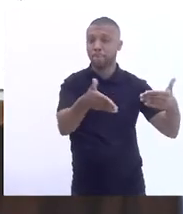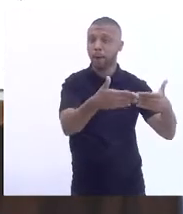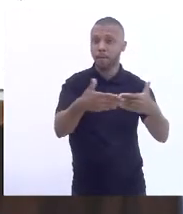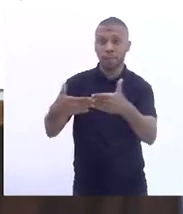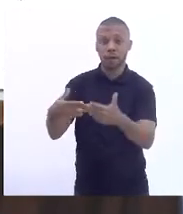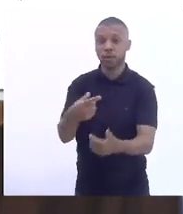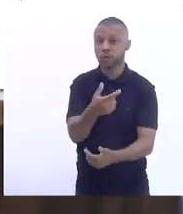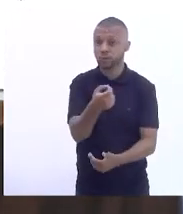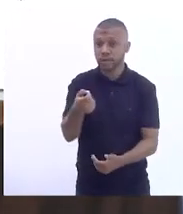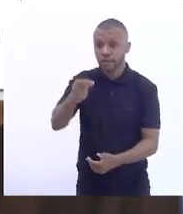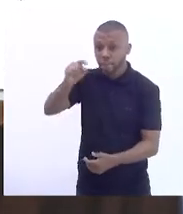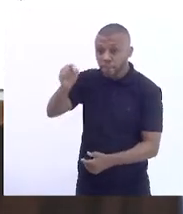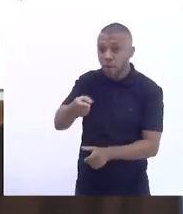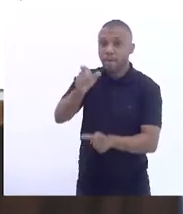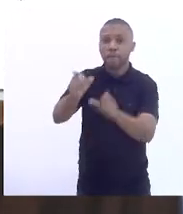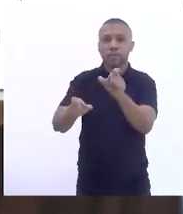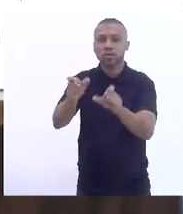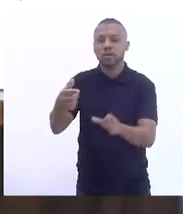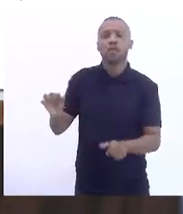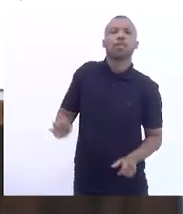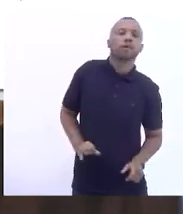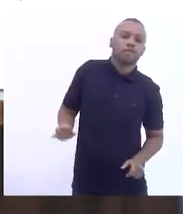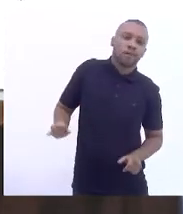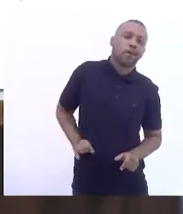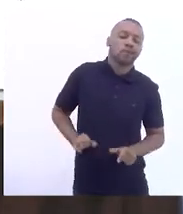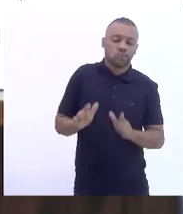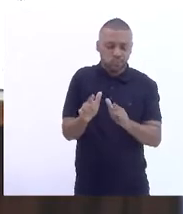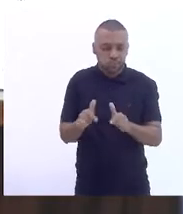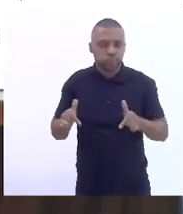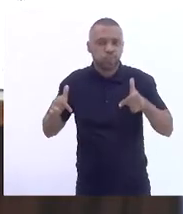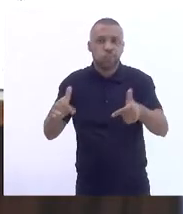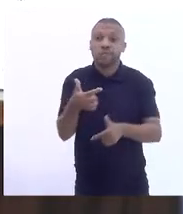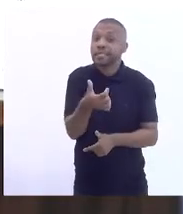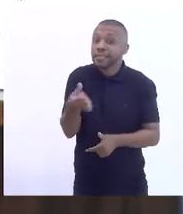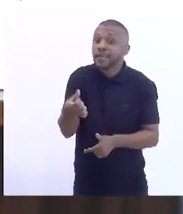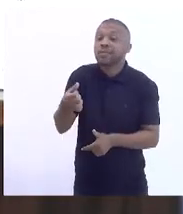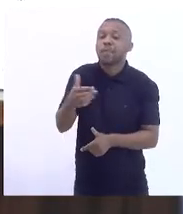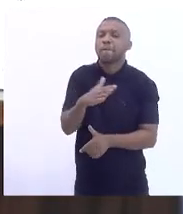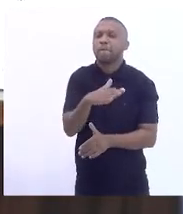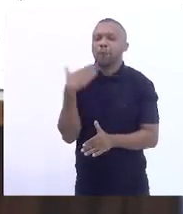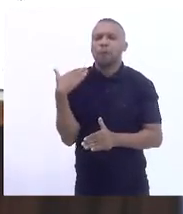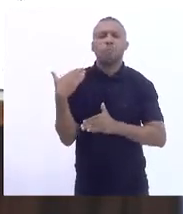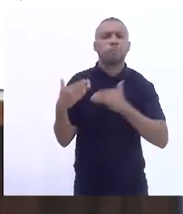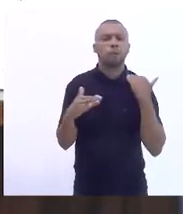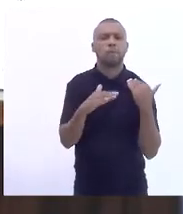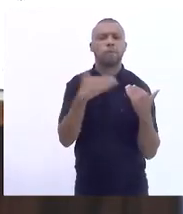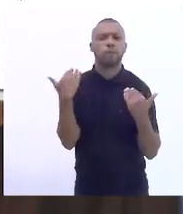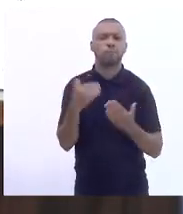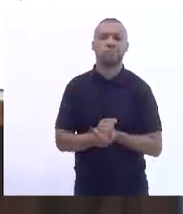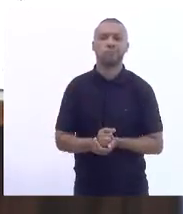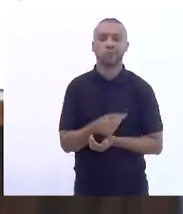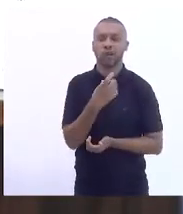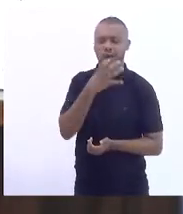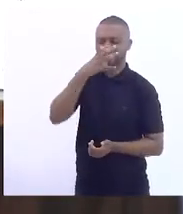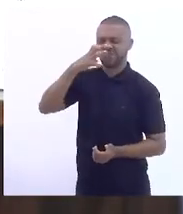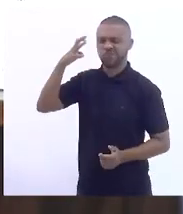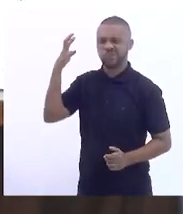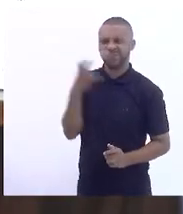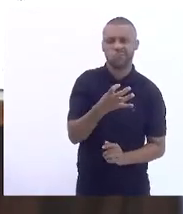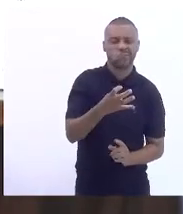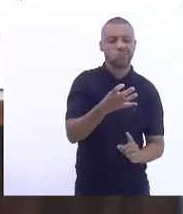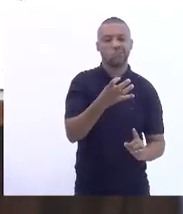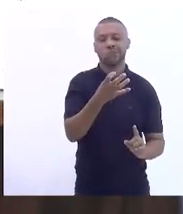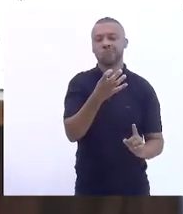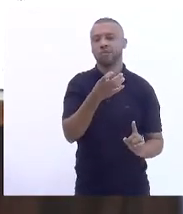impactadas nava operação que deixou 26 mortos aqui a gente não quer contabilizar não quer